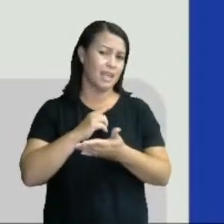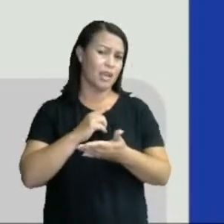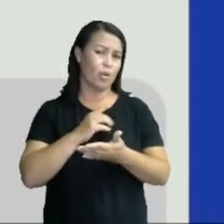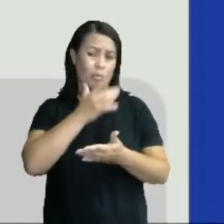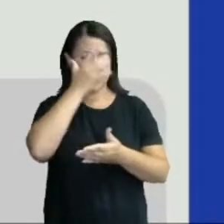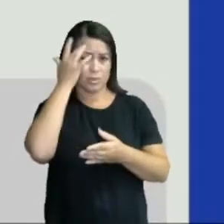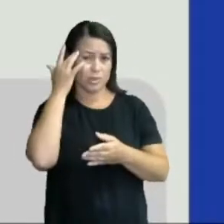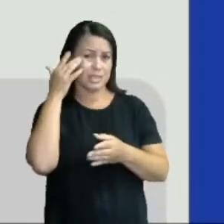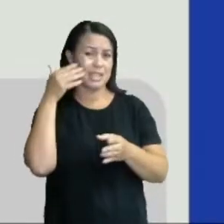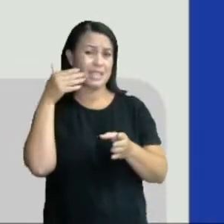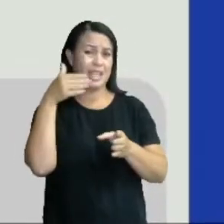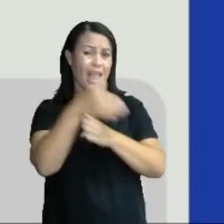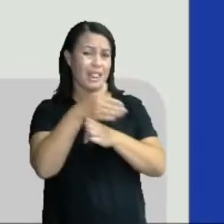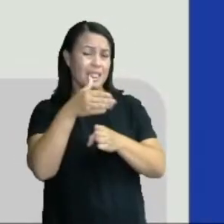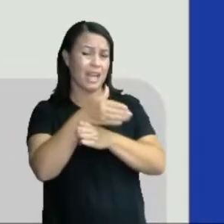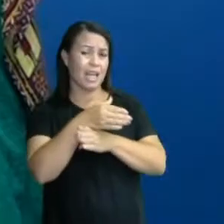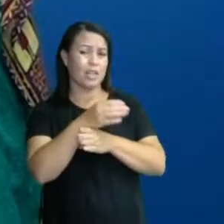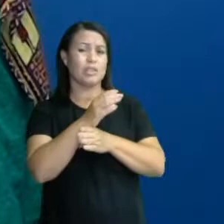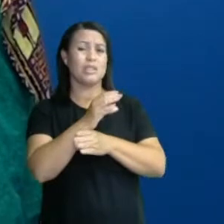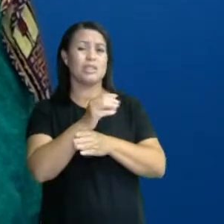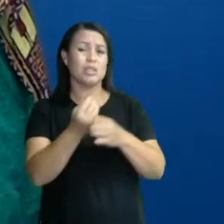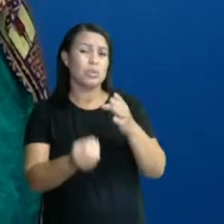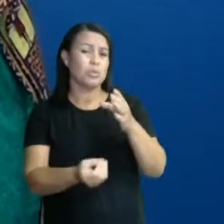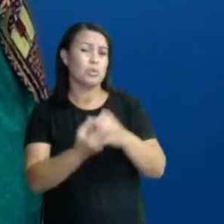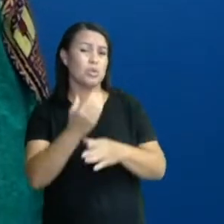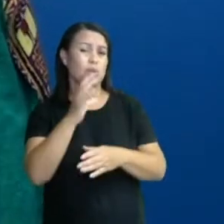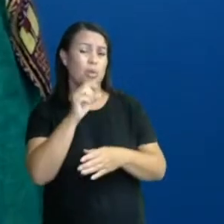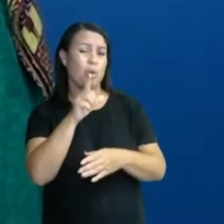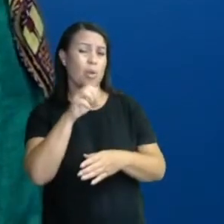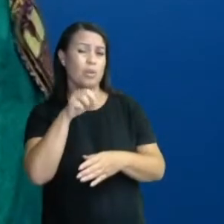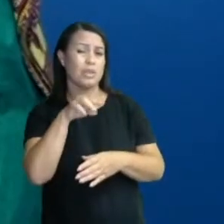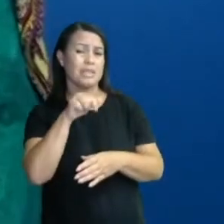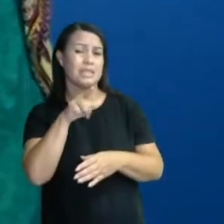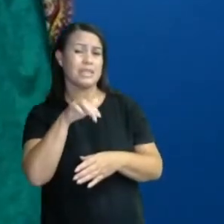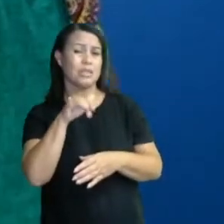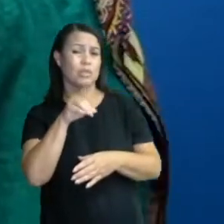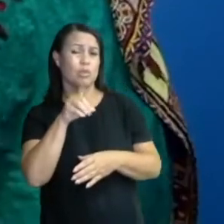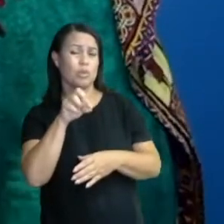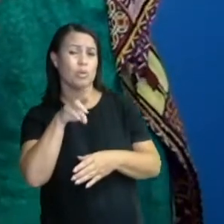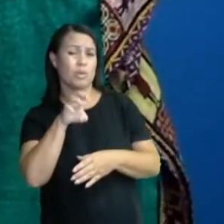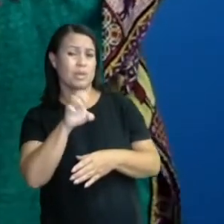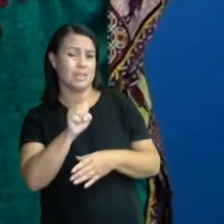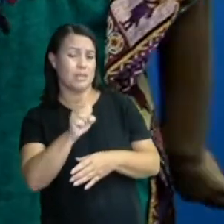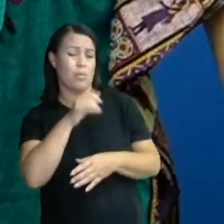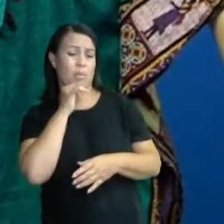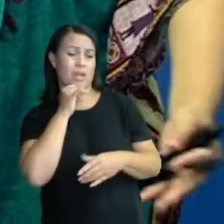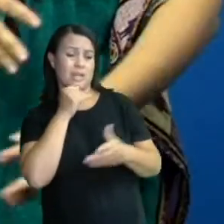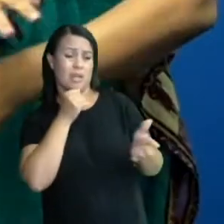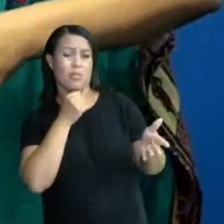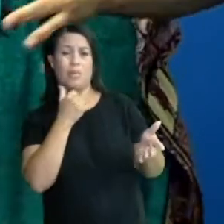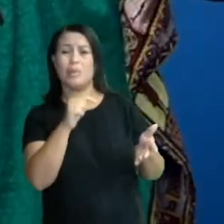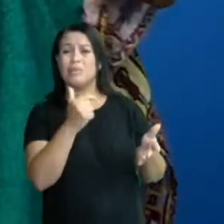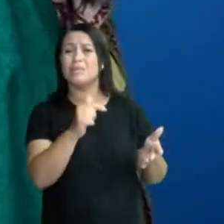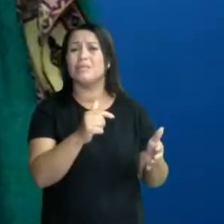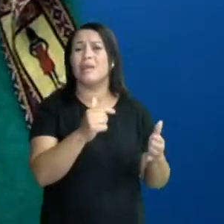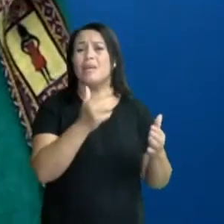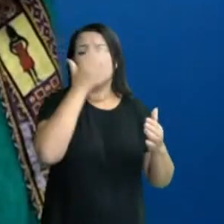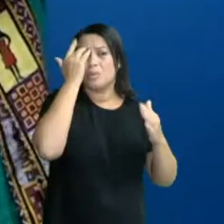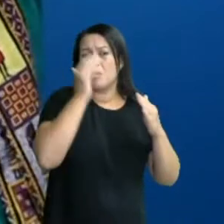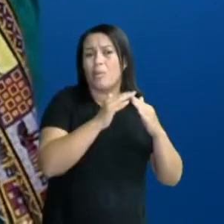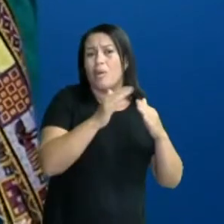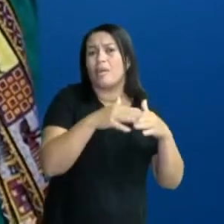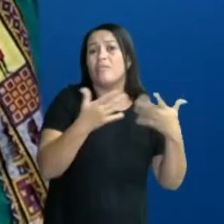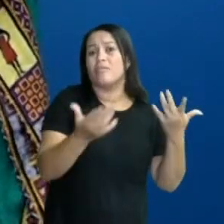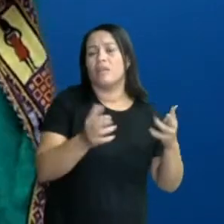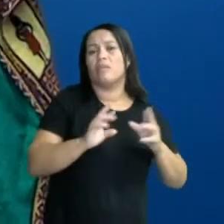se coloniza o que não está habitado, tá? Você coloniza ali o que não está habitado, enfim.